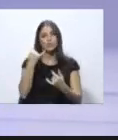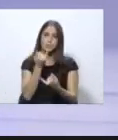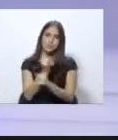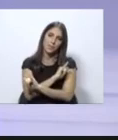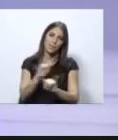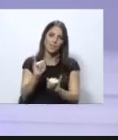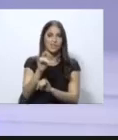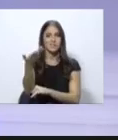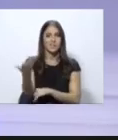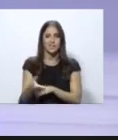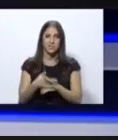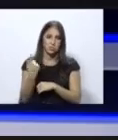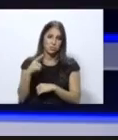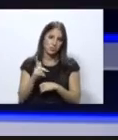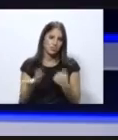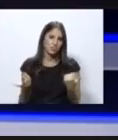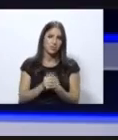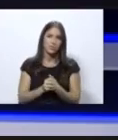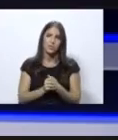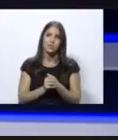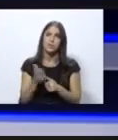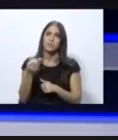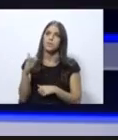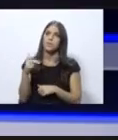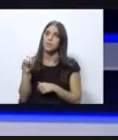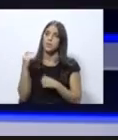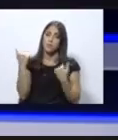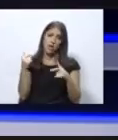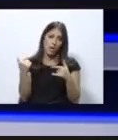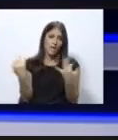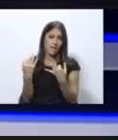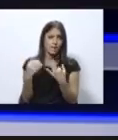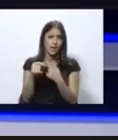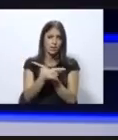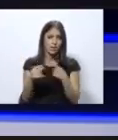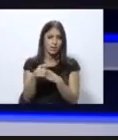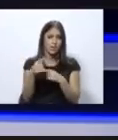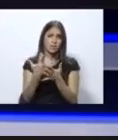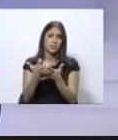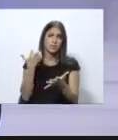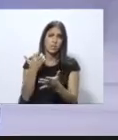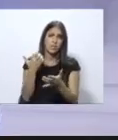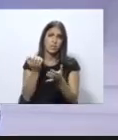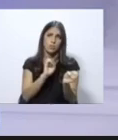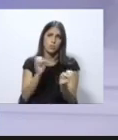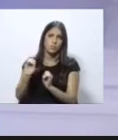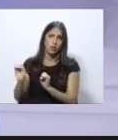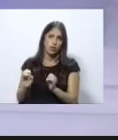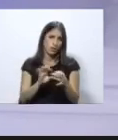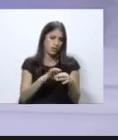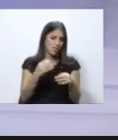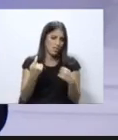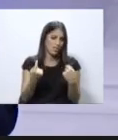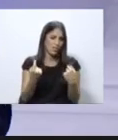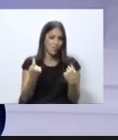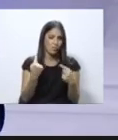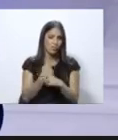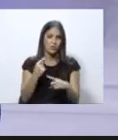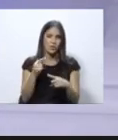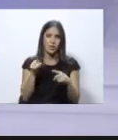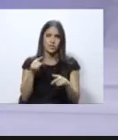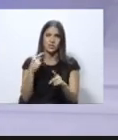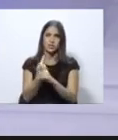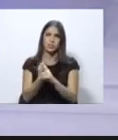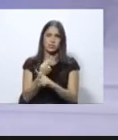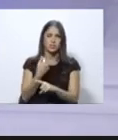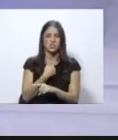do comentador Rui Pedro Brás. É uma figura menor, que eu sinceramente se não fossem estas coisas de vez em quando a aparecerem, já nem me